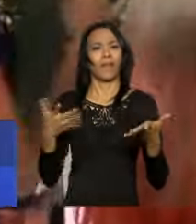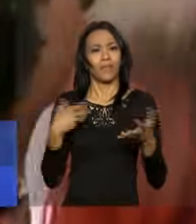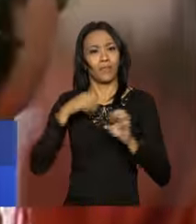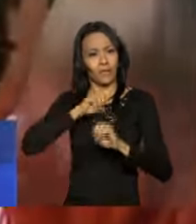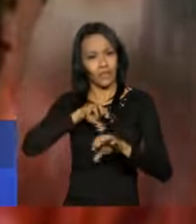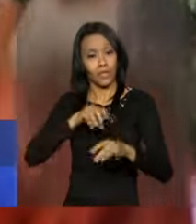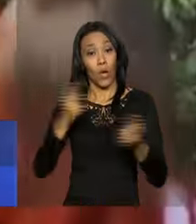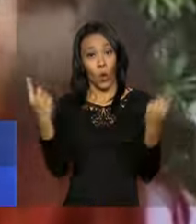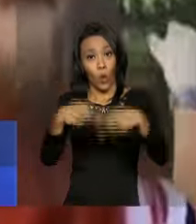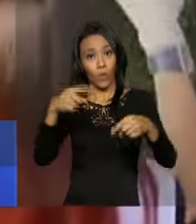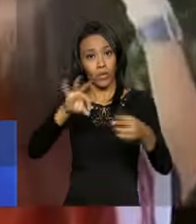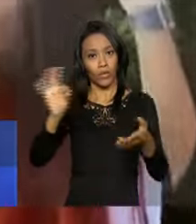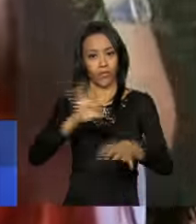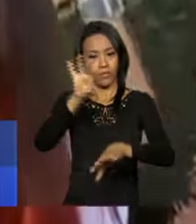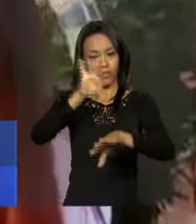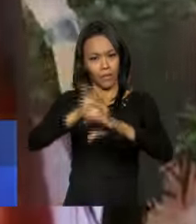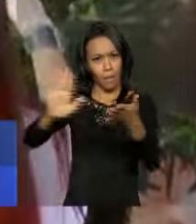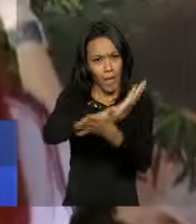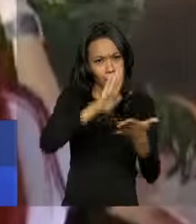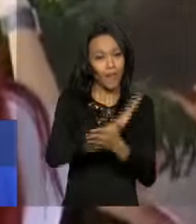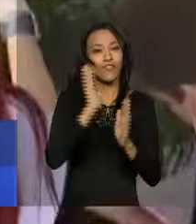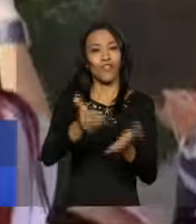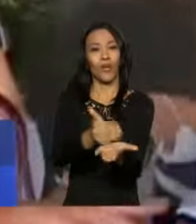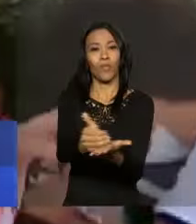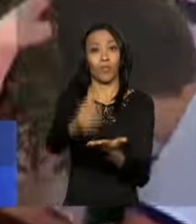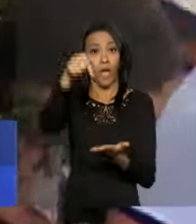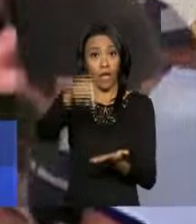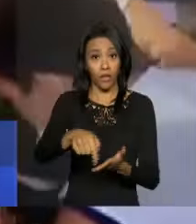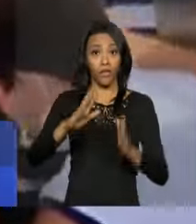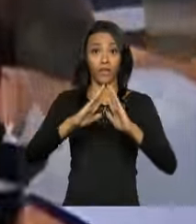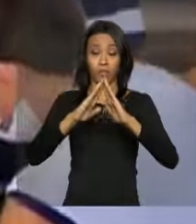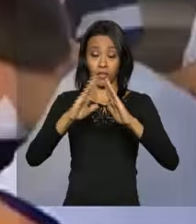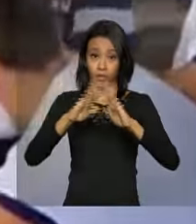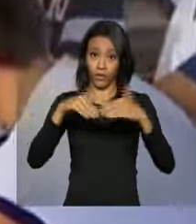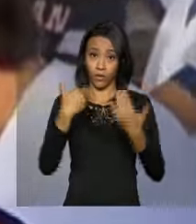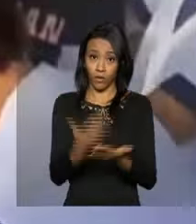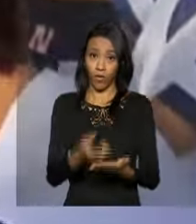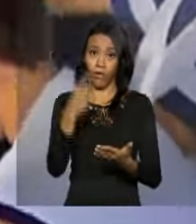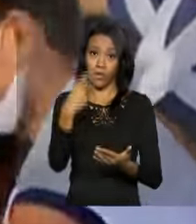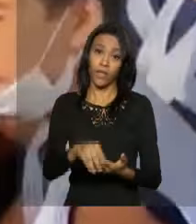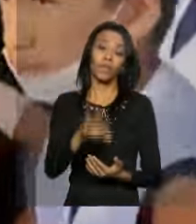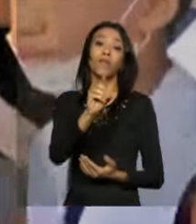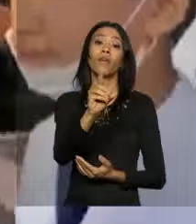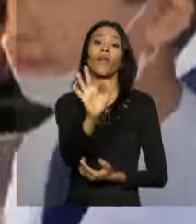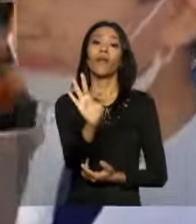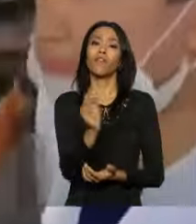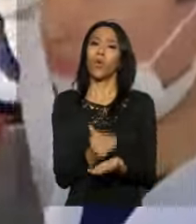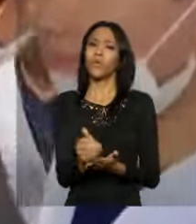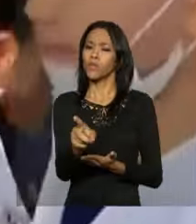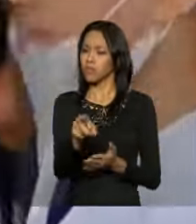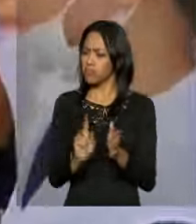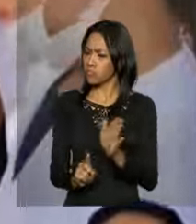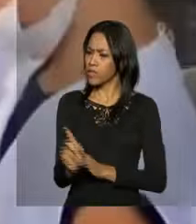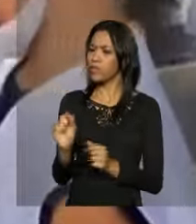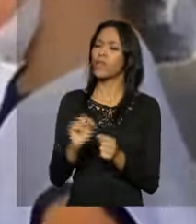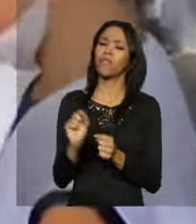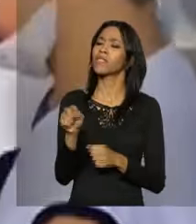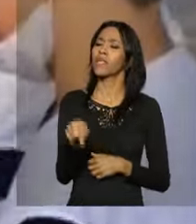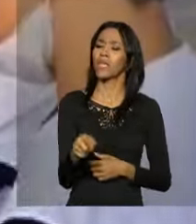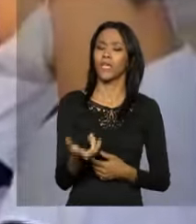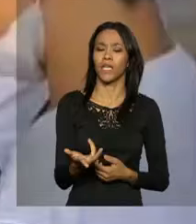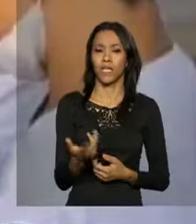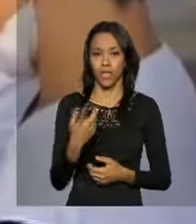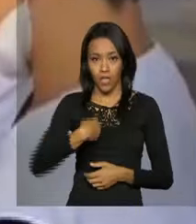o Zika já começou. Aqui nessa escola do Distrito Federal, os alunos já estão trabalhando. João Gabriel, o que você está fazendo nesse momento?